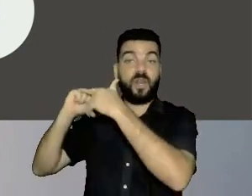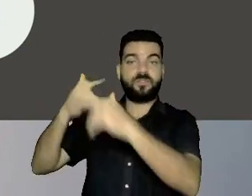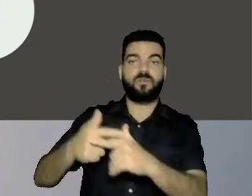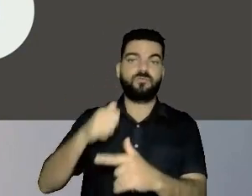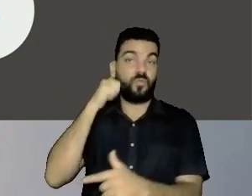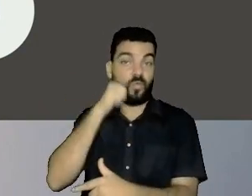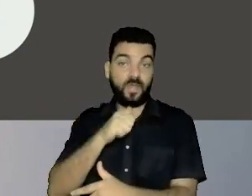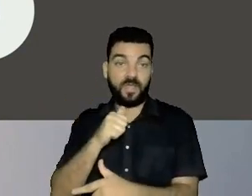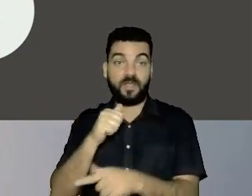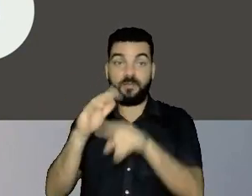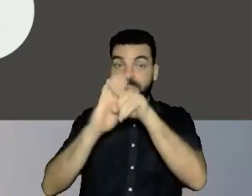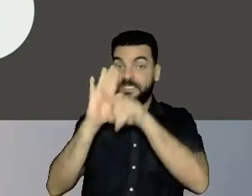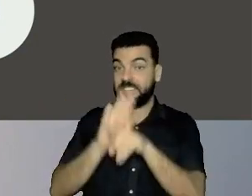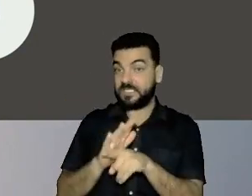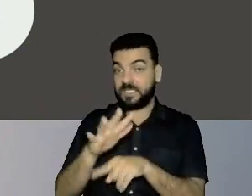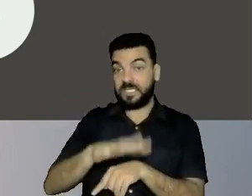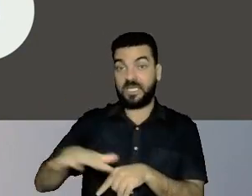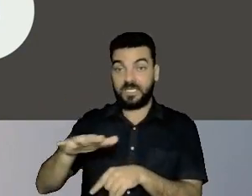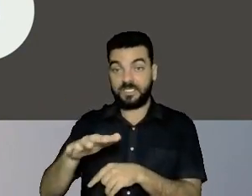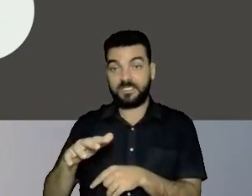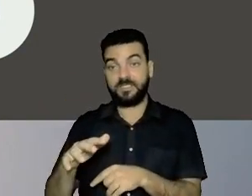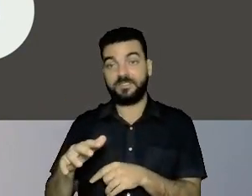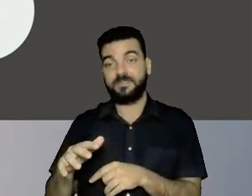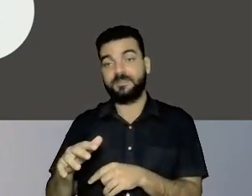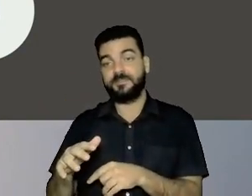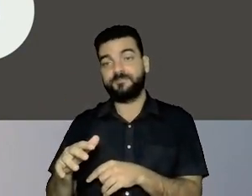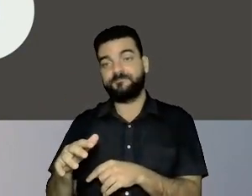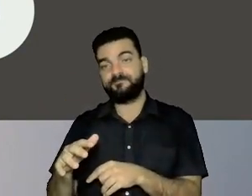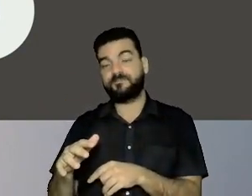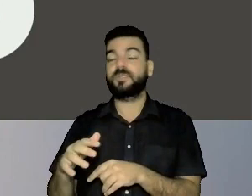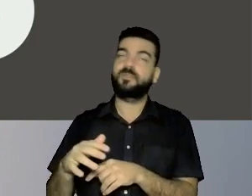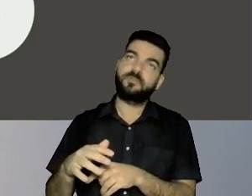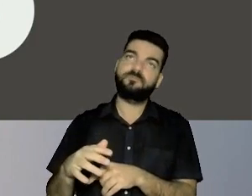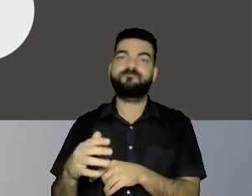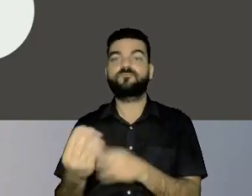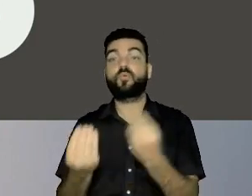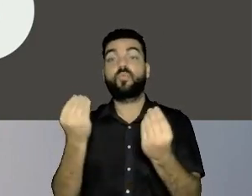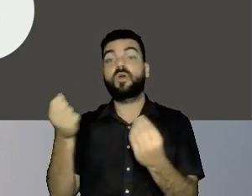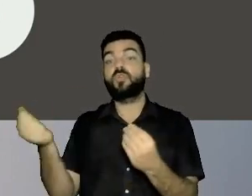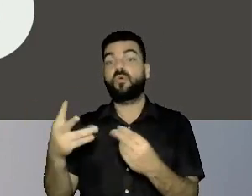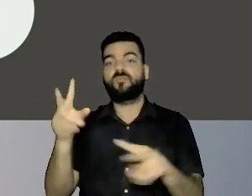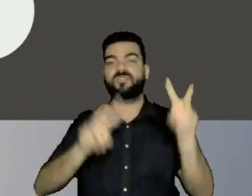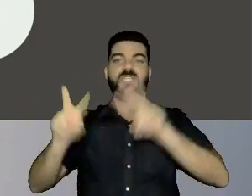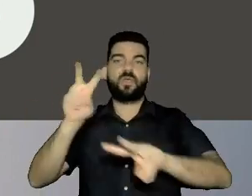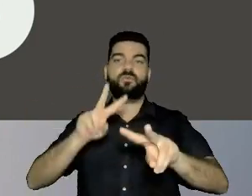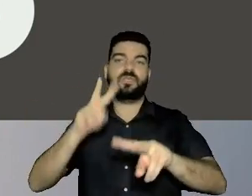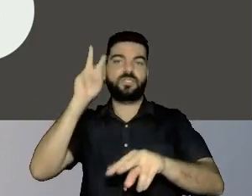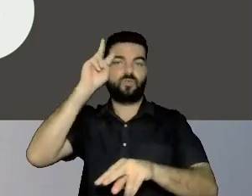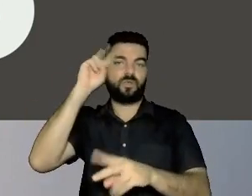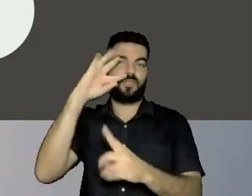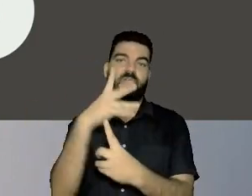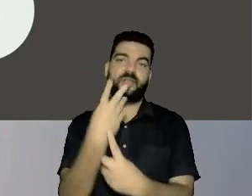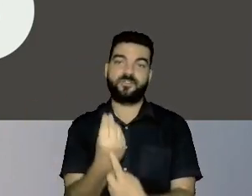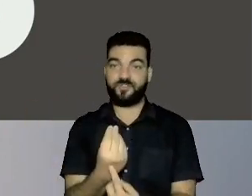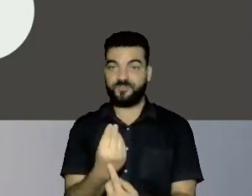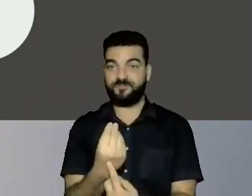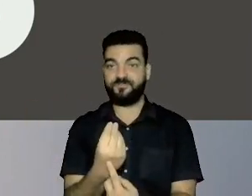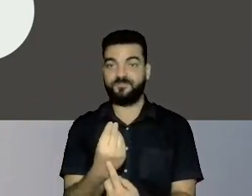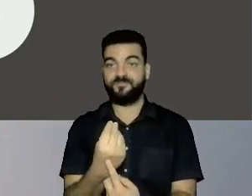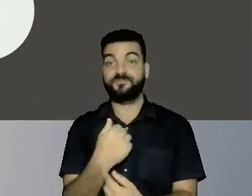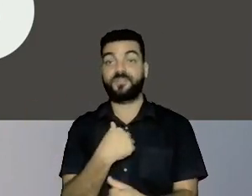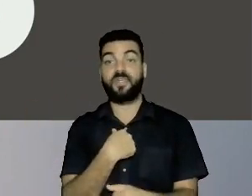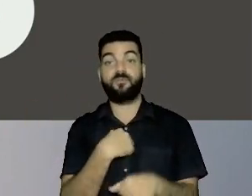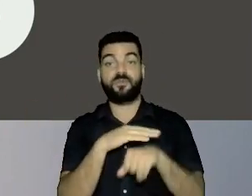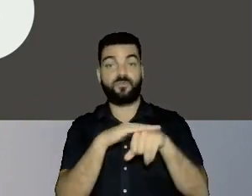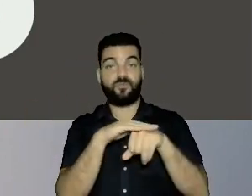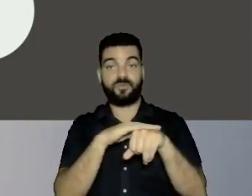feminismo, e há uma nova geração de mulheres historiadoras, a gente tem aí uma nova